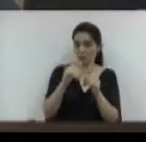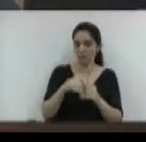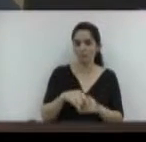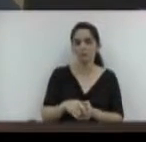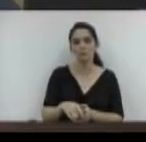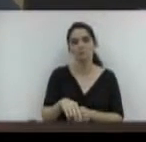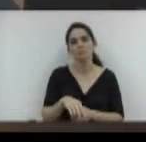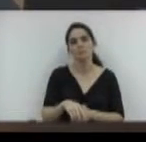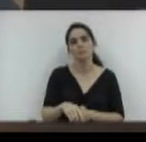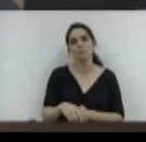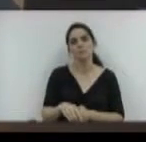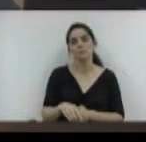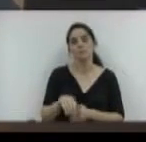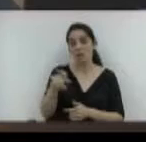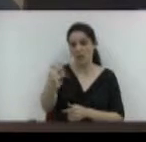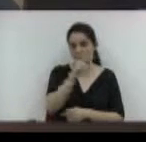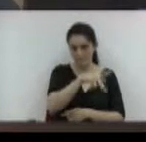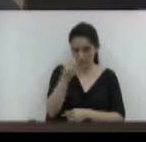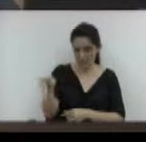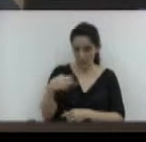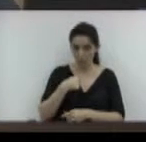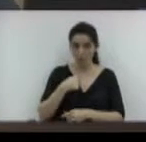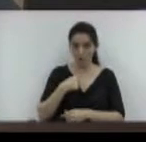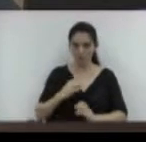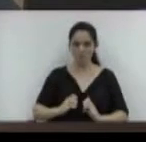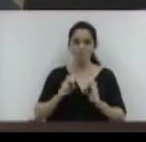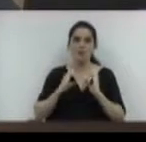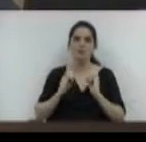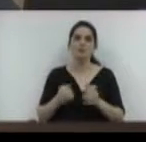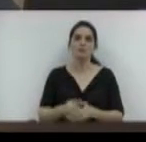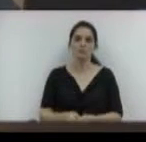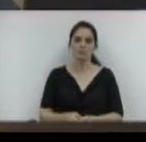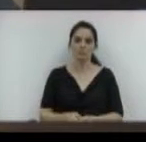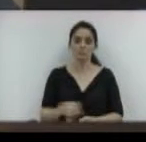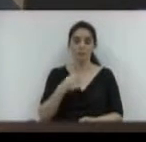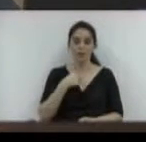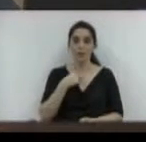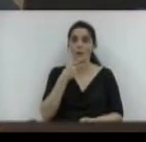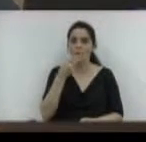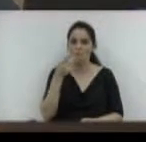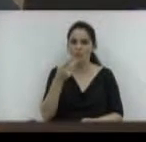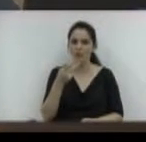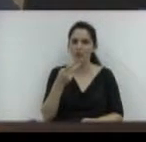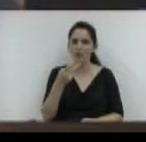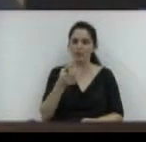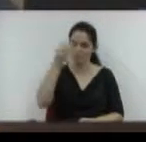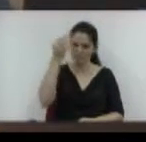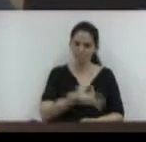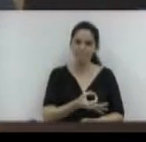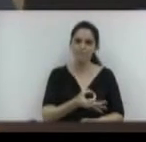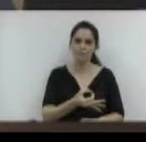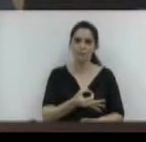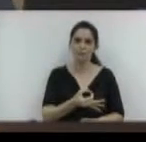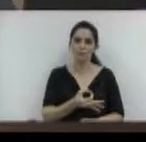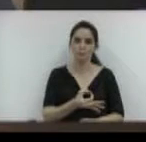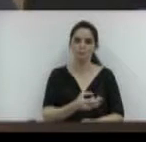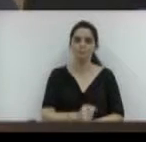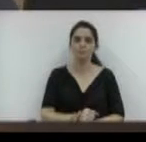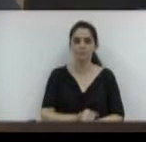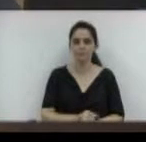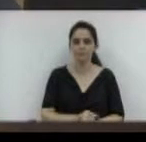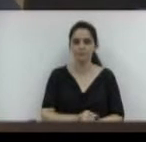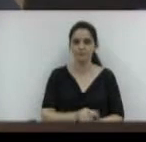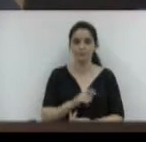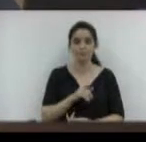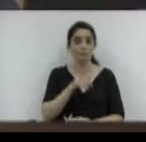sério. Eu tenho postura. E eu não pulo para trás, não. O que eu falei, eu vou até o final. Ele